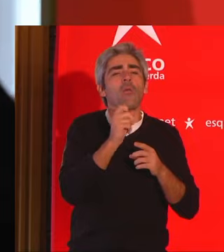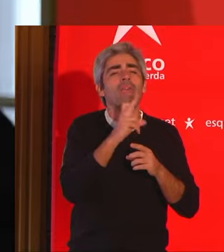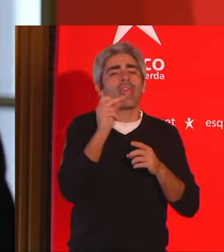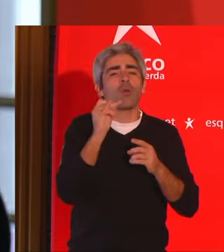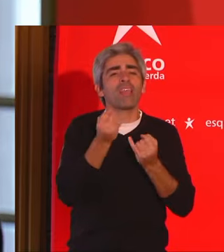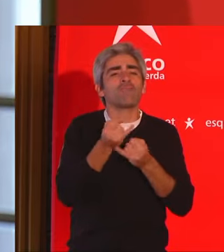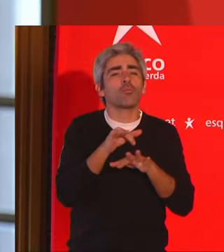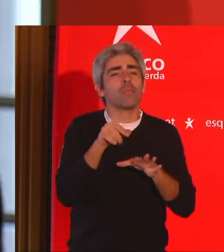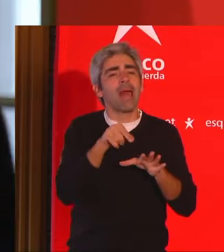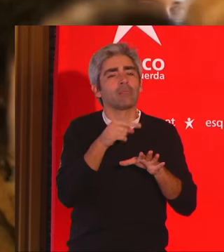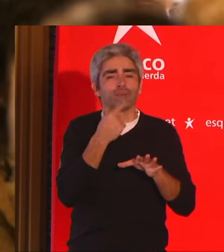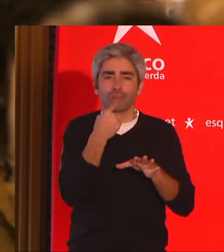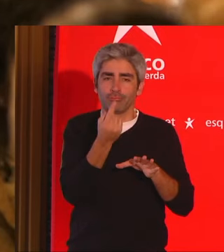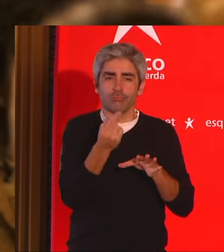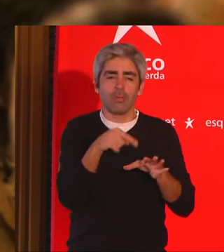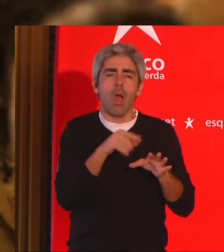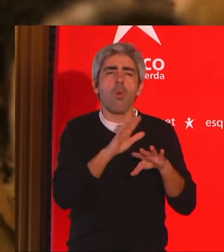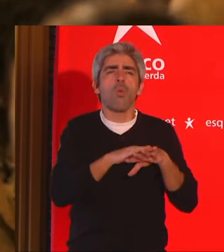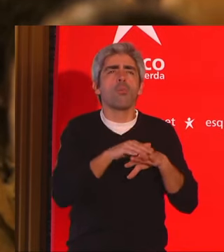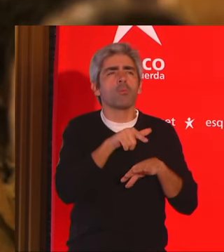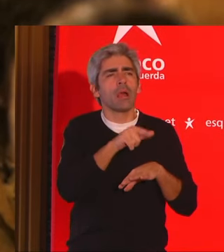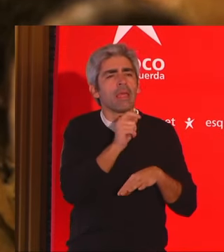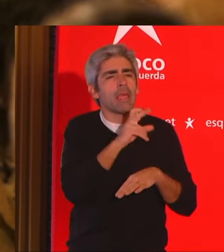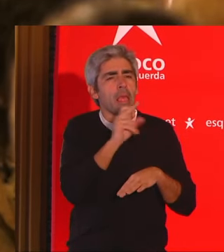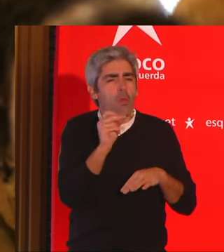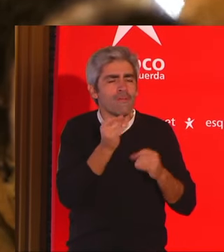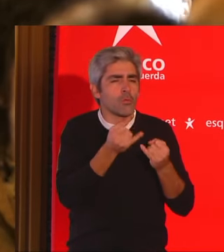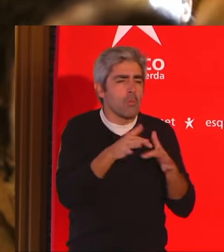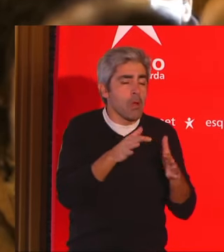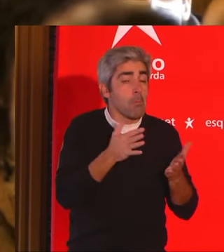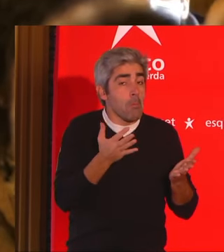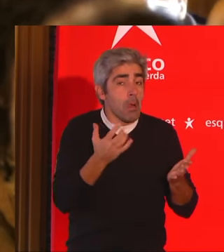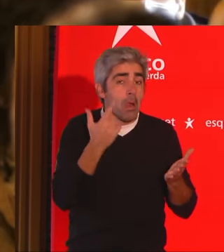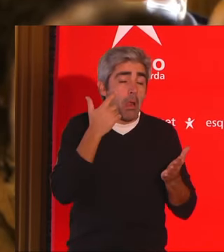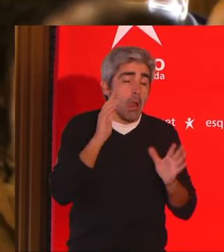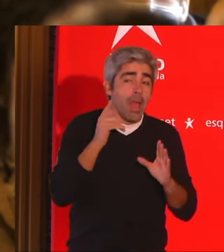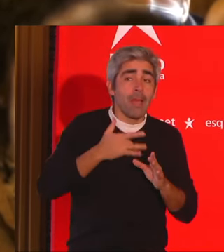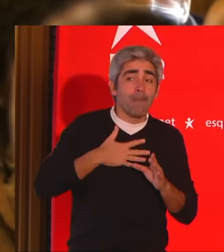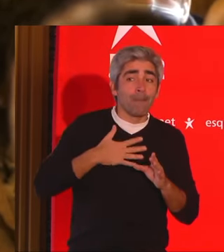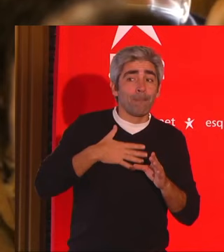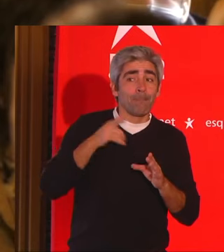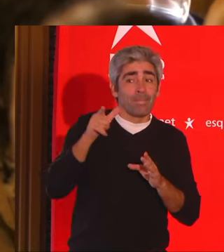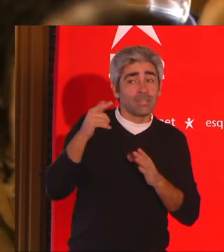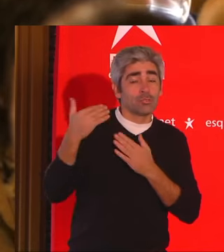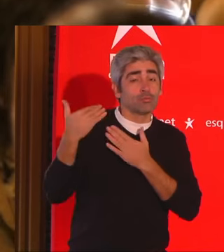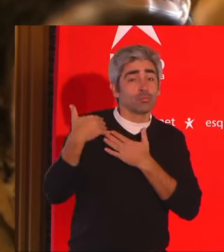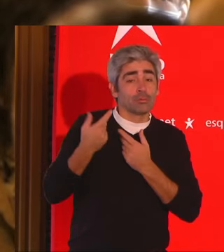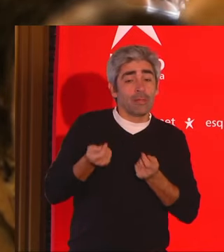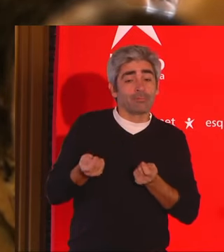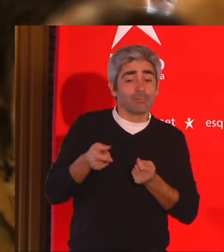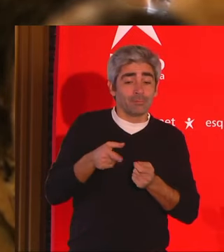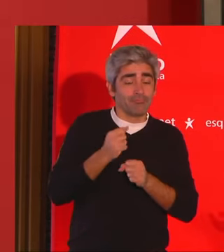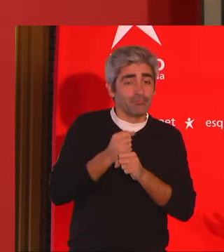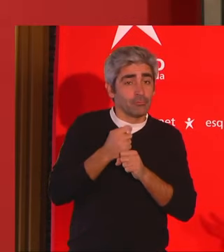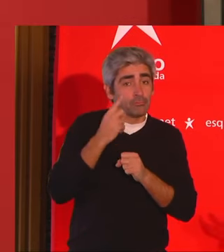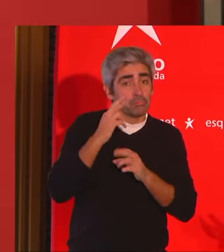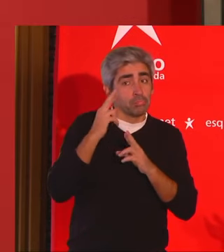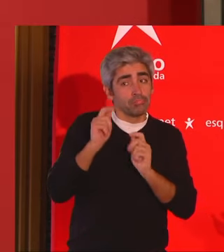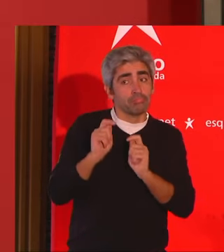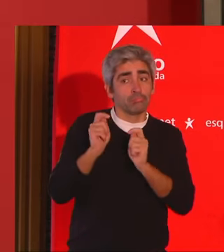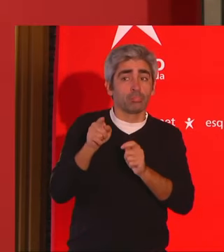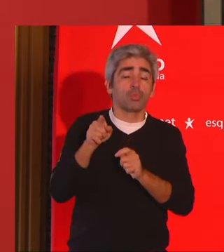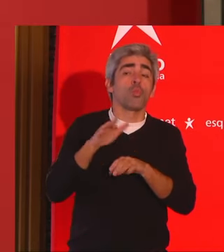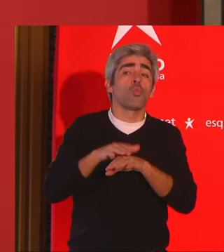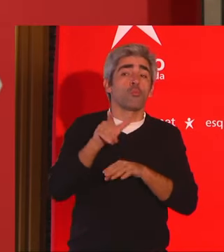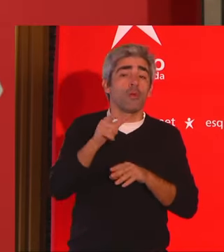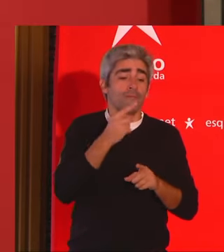um erro informático. Bom, se houve um erro informático, esperar-se-ia que a empresa que era por ele responsável tivesse sido